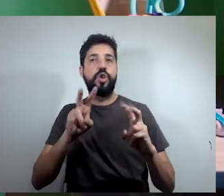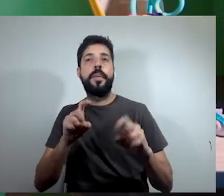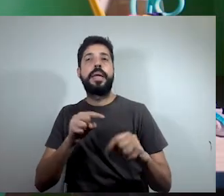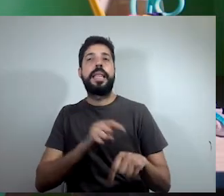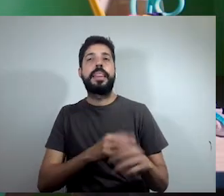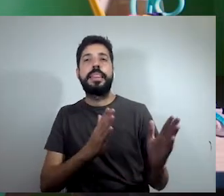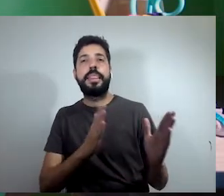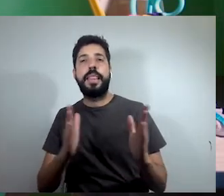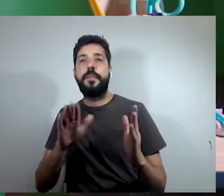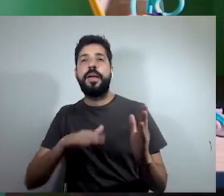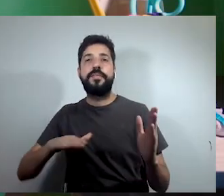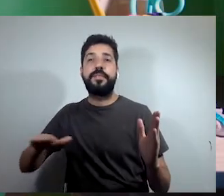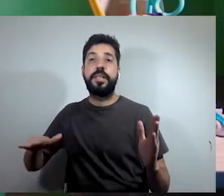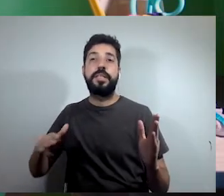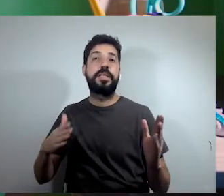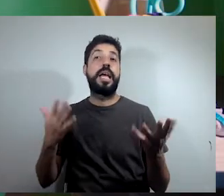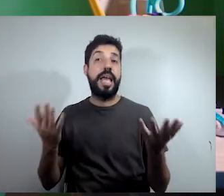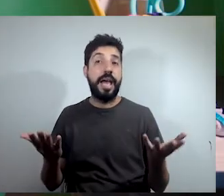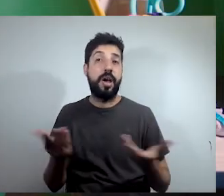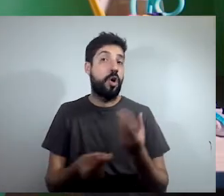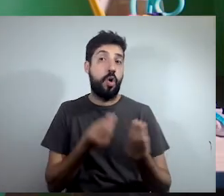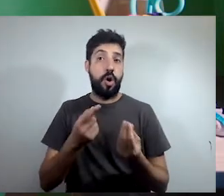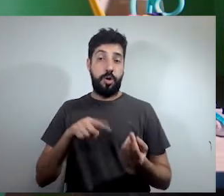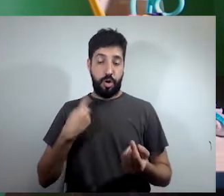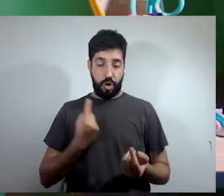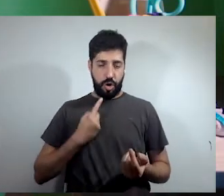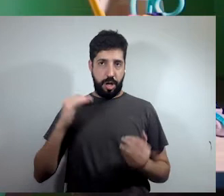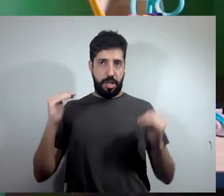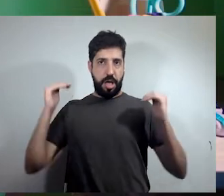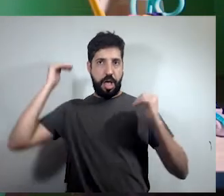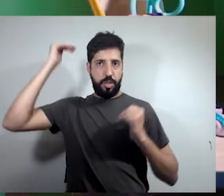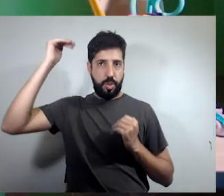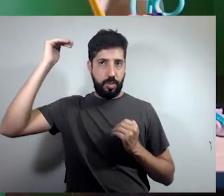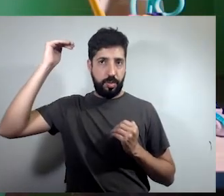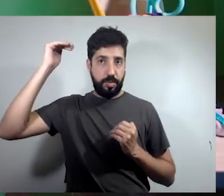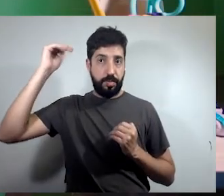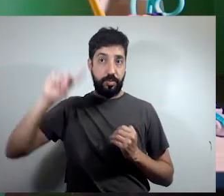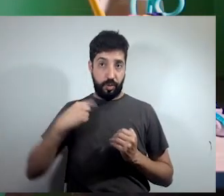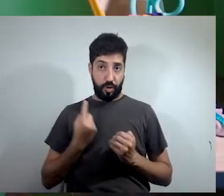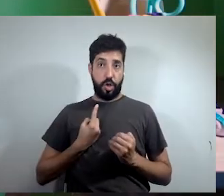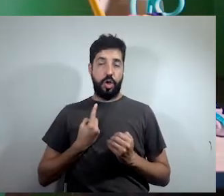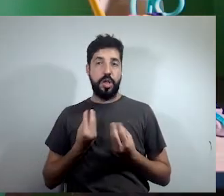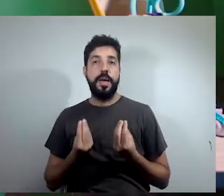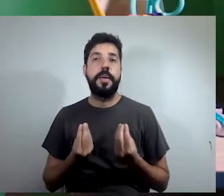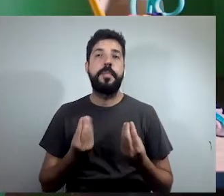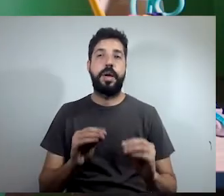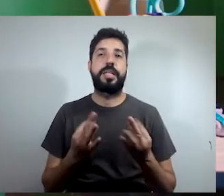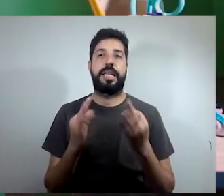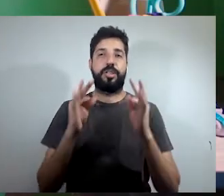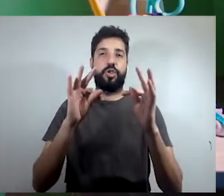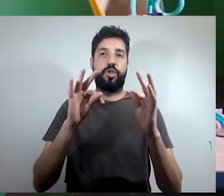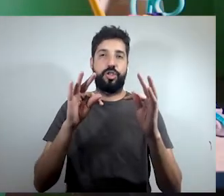infância é até que ponto que nós adultos que somos nós que inserimos a tecnologia na vida das crianças, não